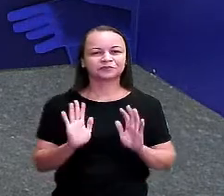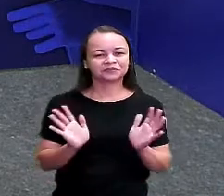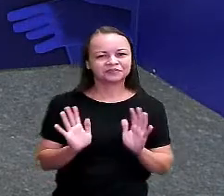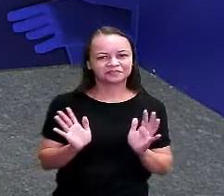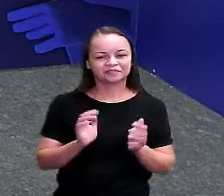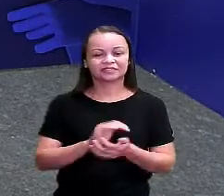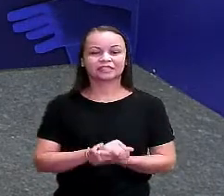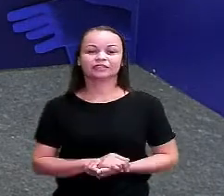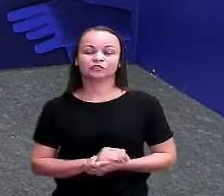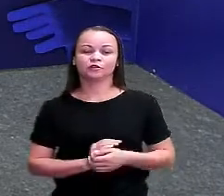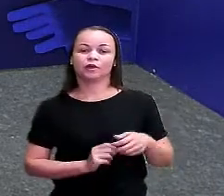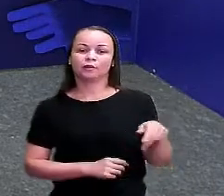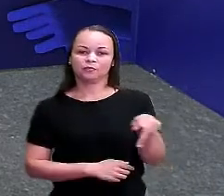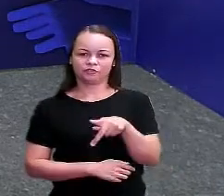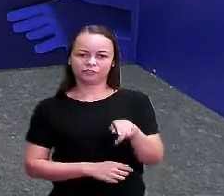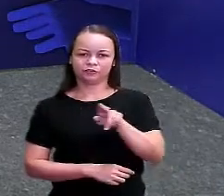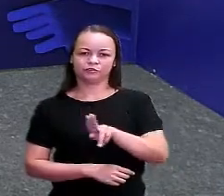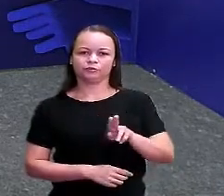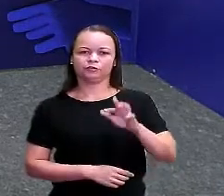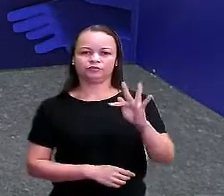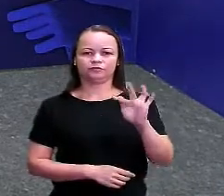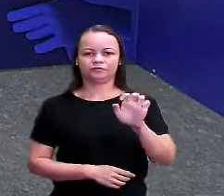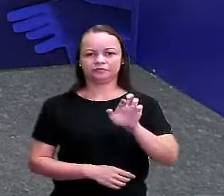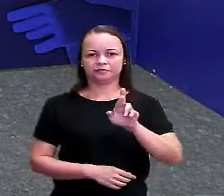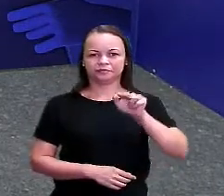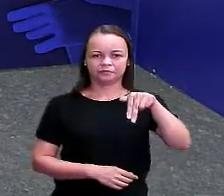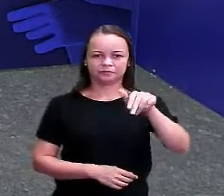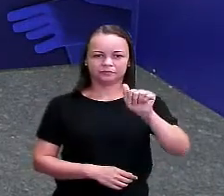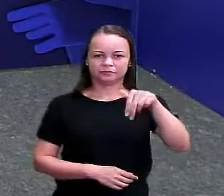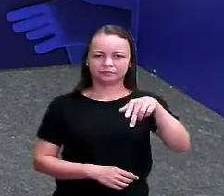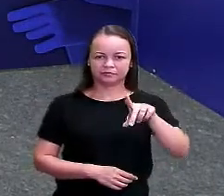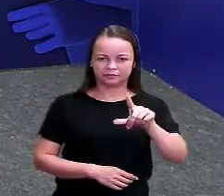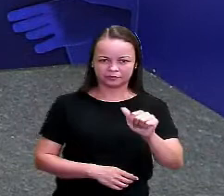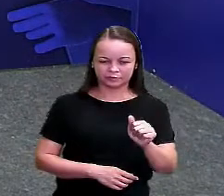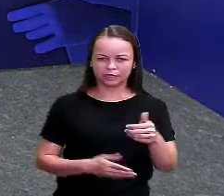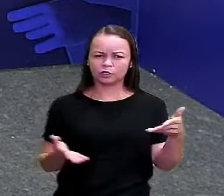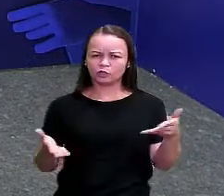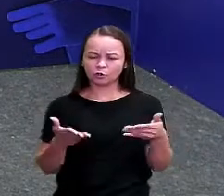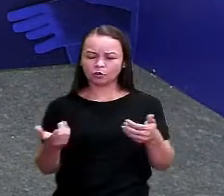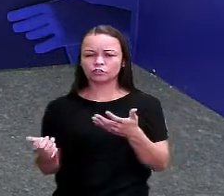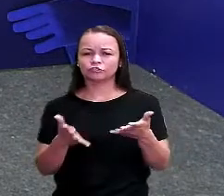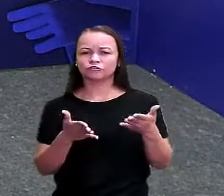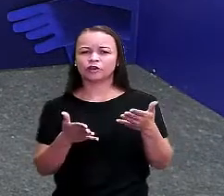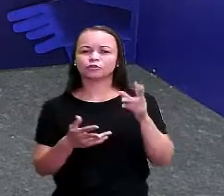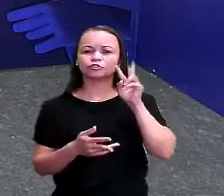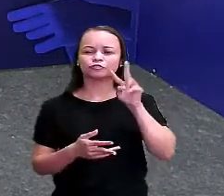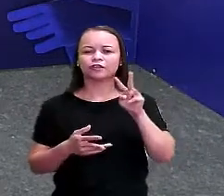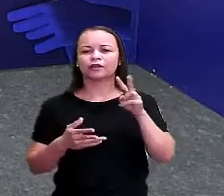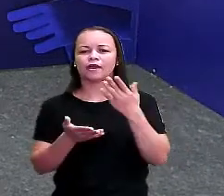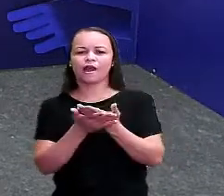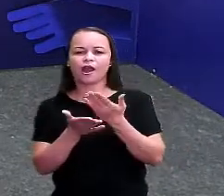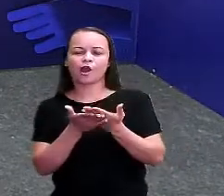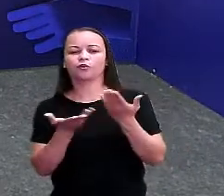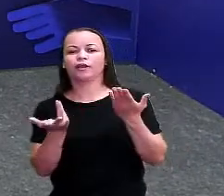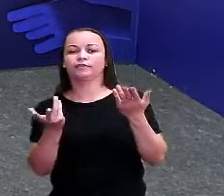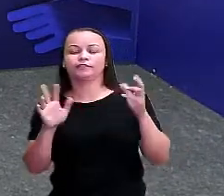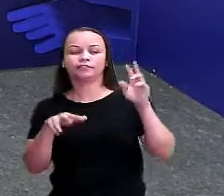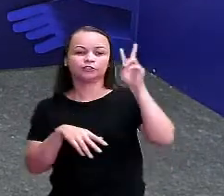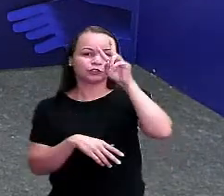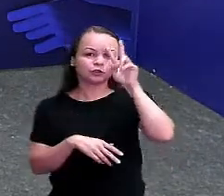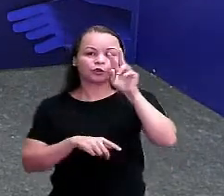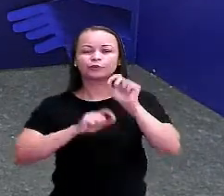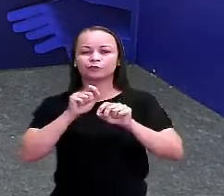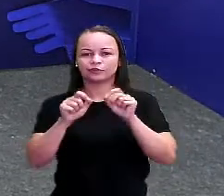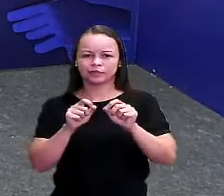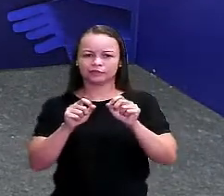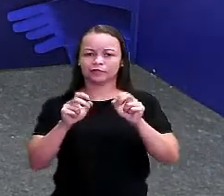eu sou a professora Fernanda e hoje a gente vai ver na nossa aula de história sobre o descobrimento do Brasil. E aí, como é que